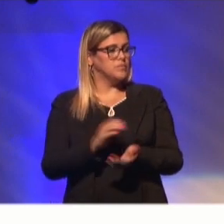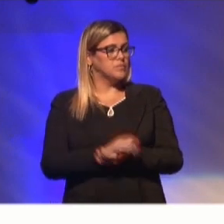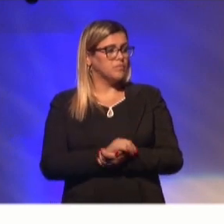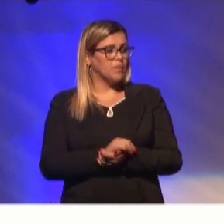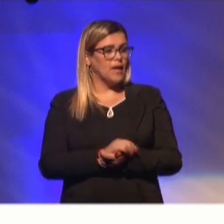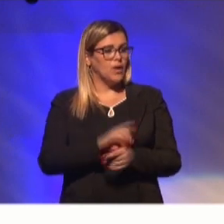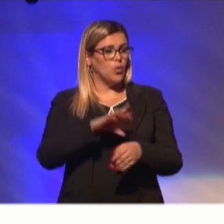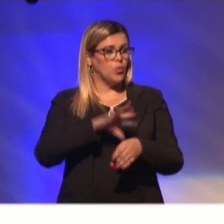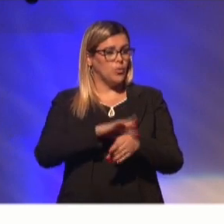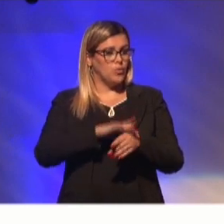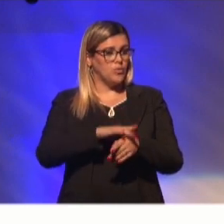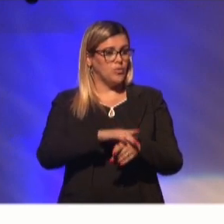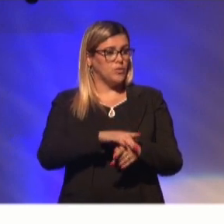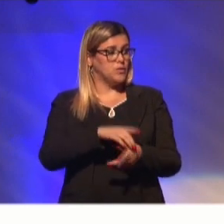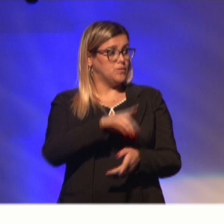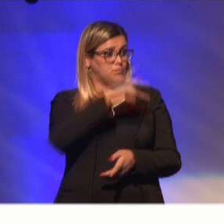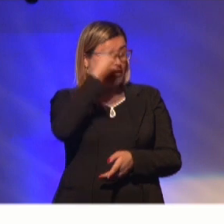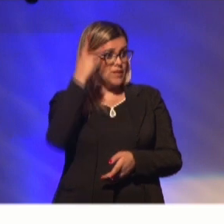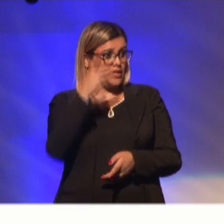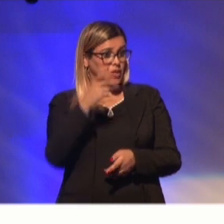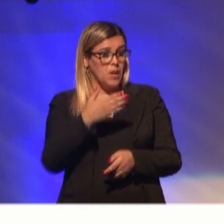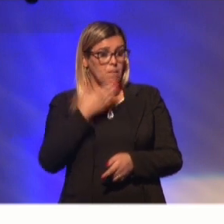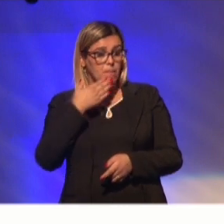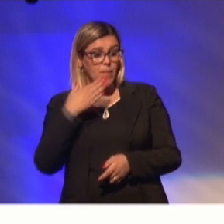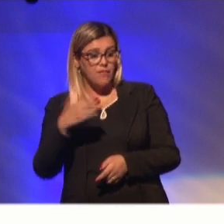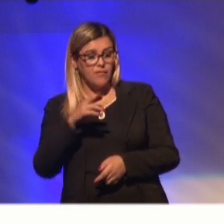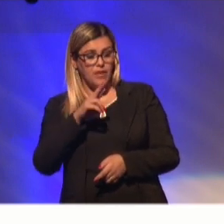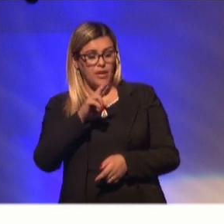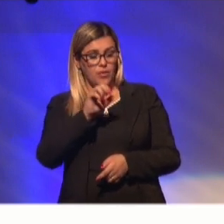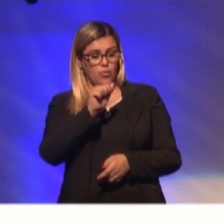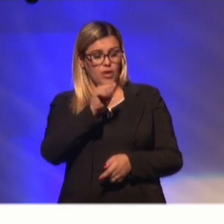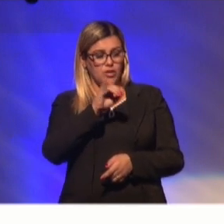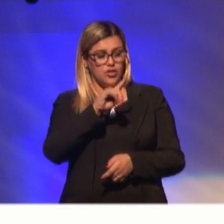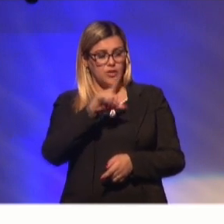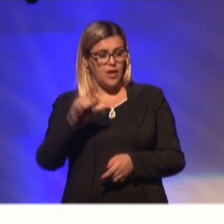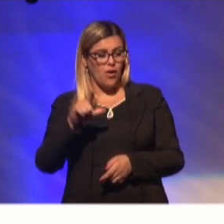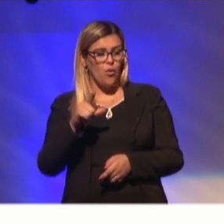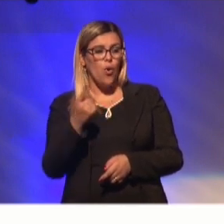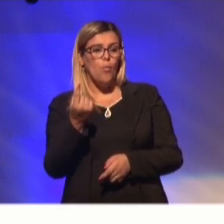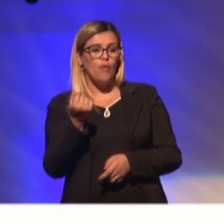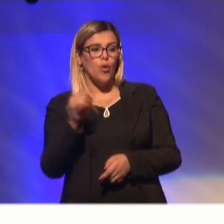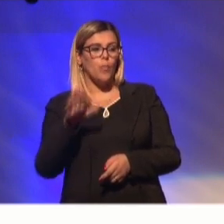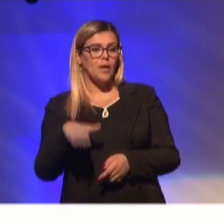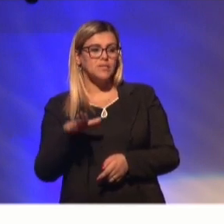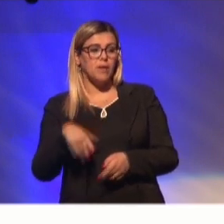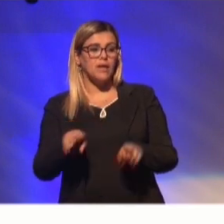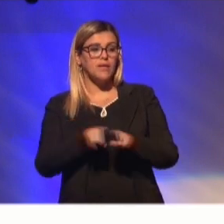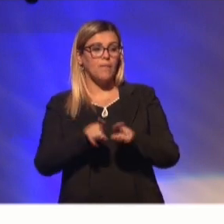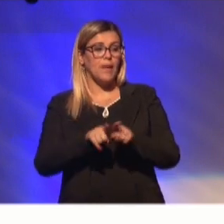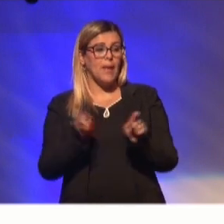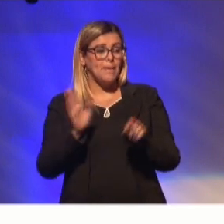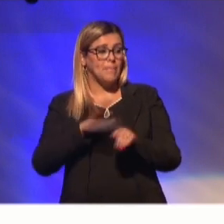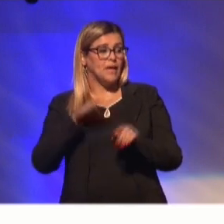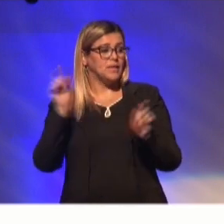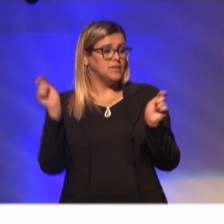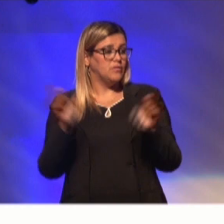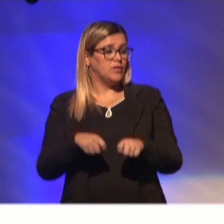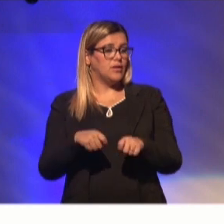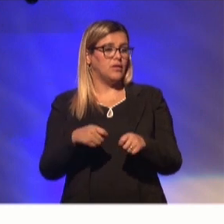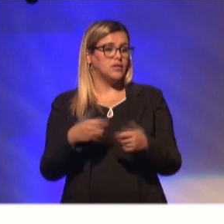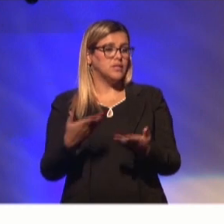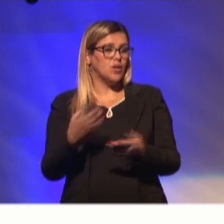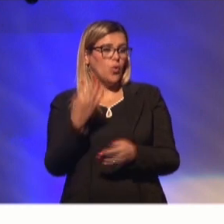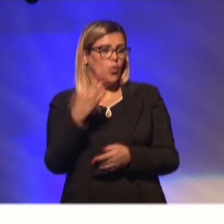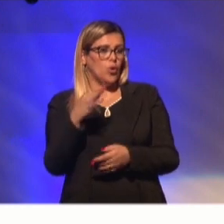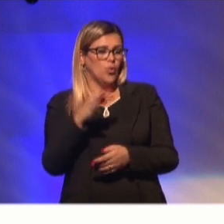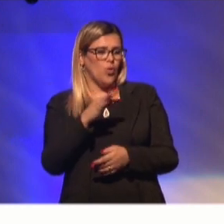os pacientes preferiram o uso da terapia por ondas de choque radial, tanto por questão de preço, quanto por ser mais efetiva, e também por uma questão de